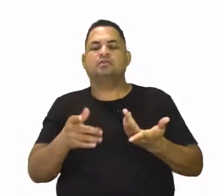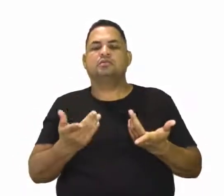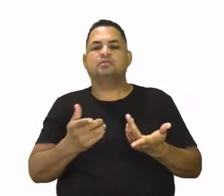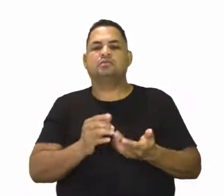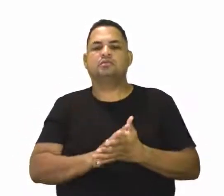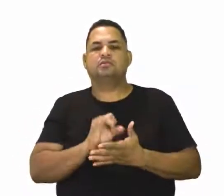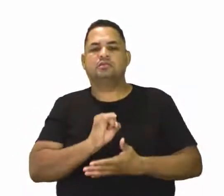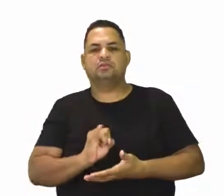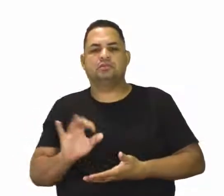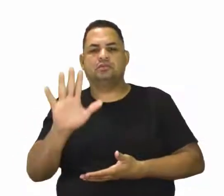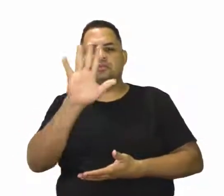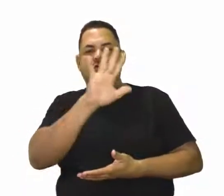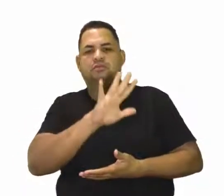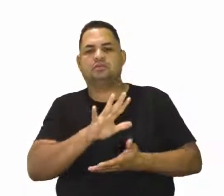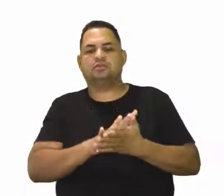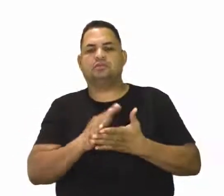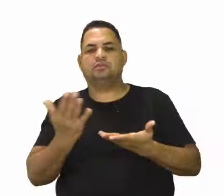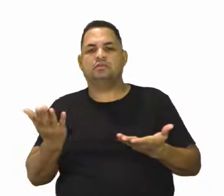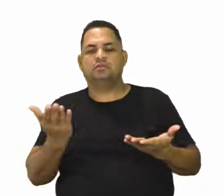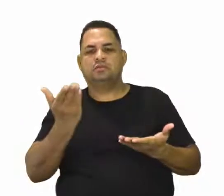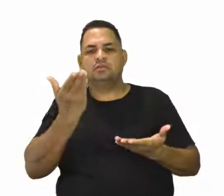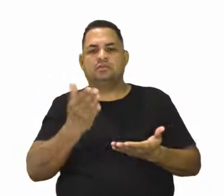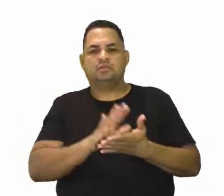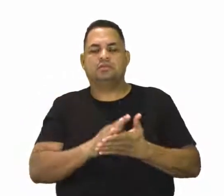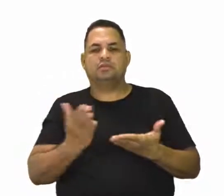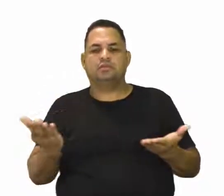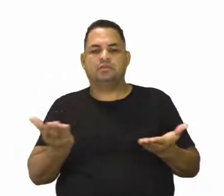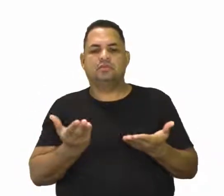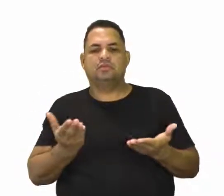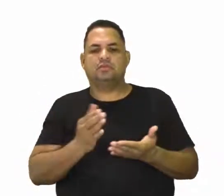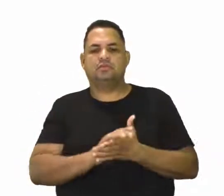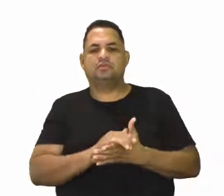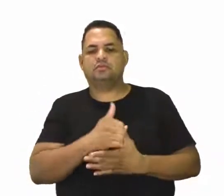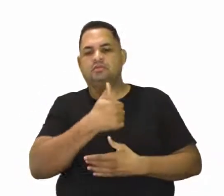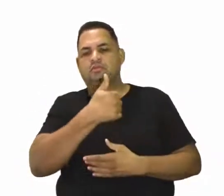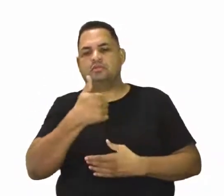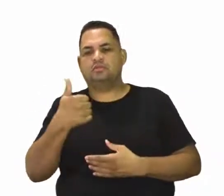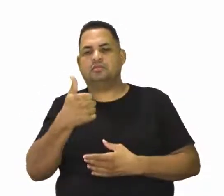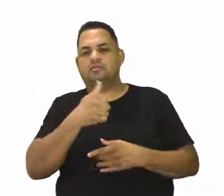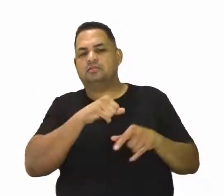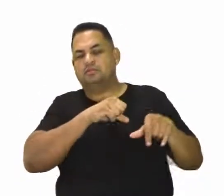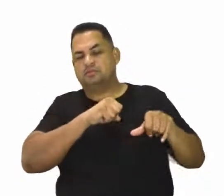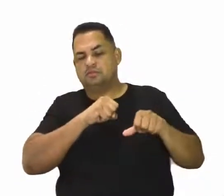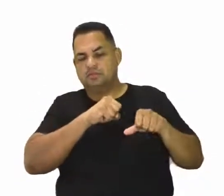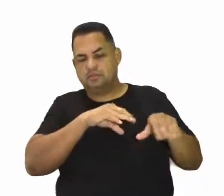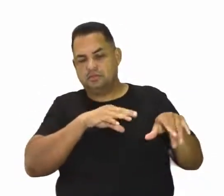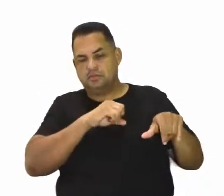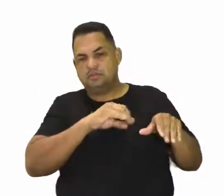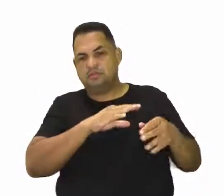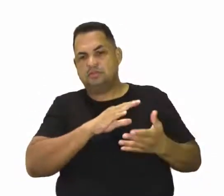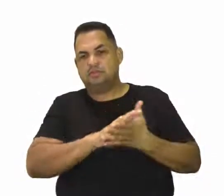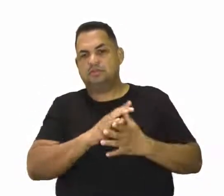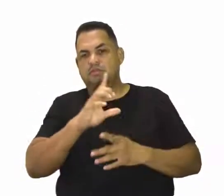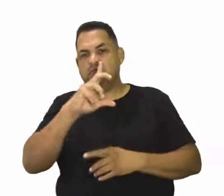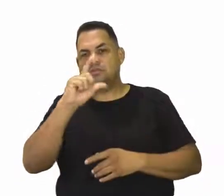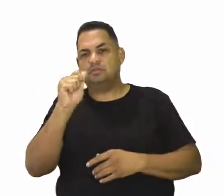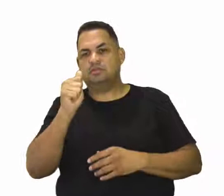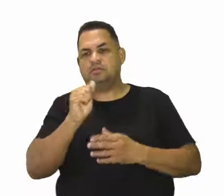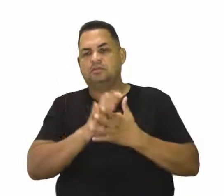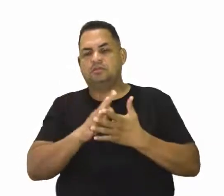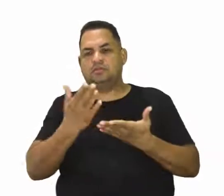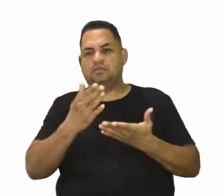essa imagem res e agora no dia onze de setembro que daí você Lembramos